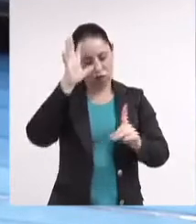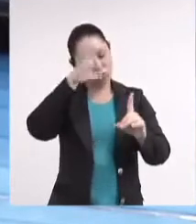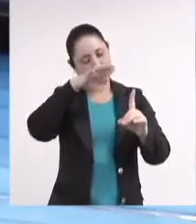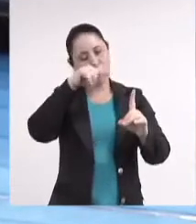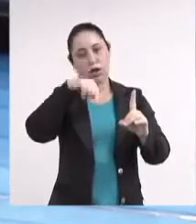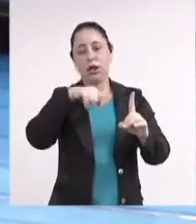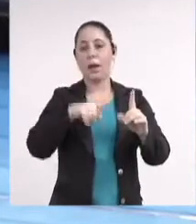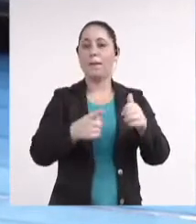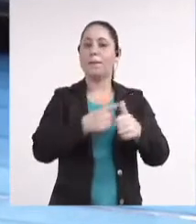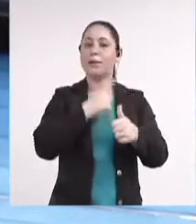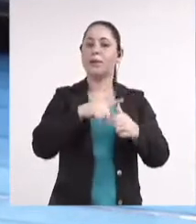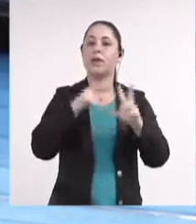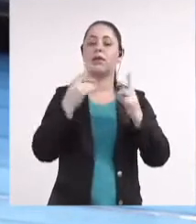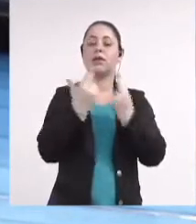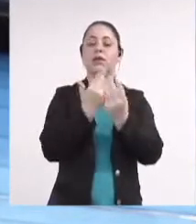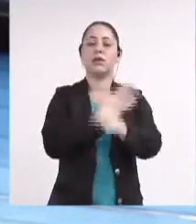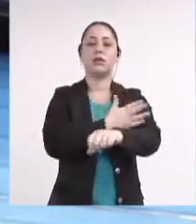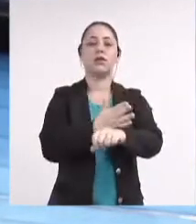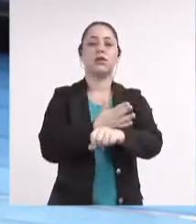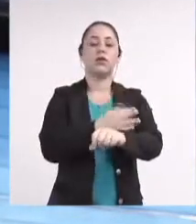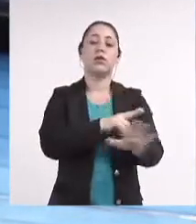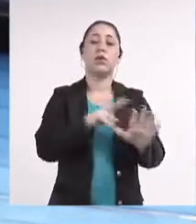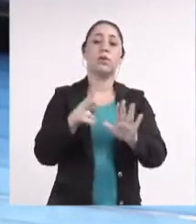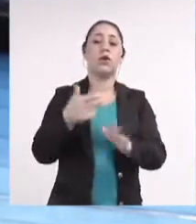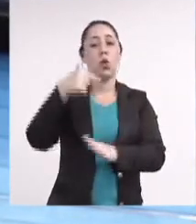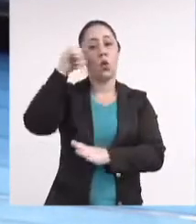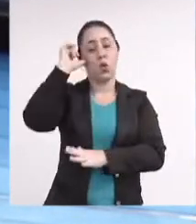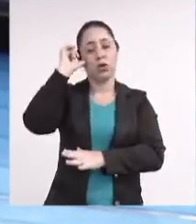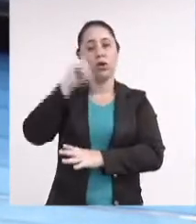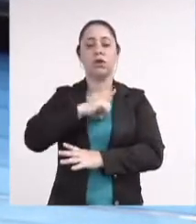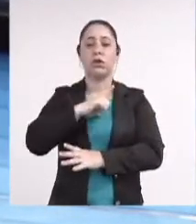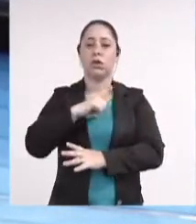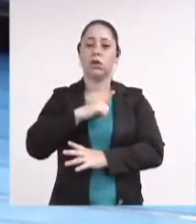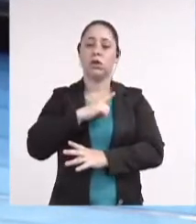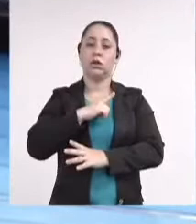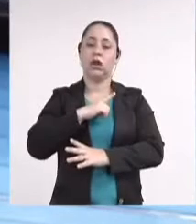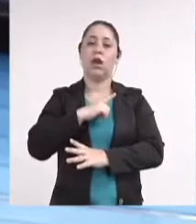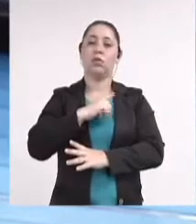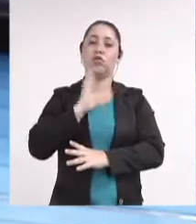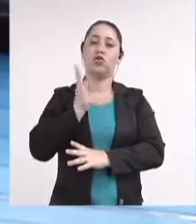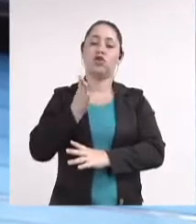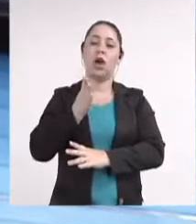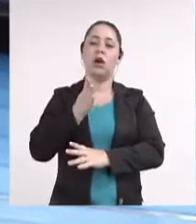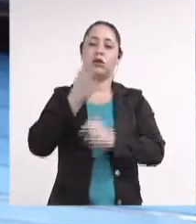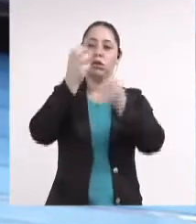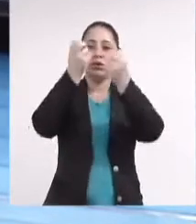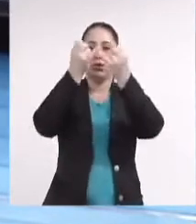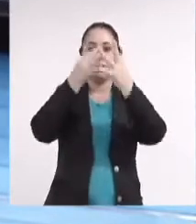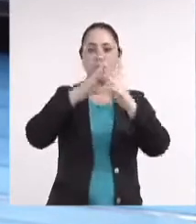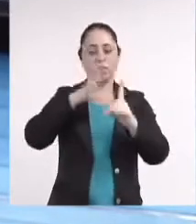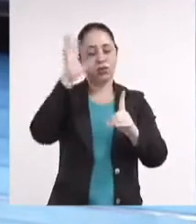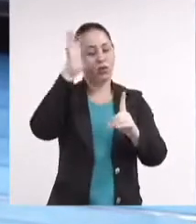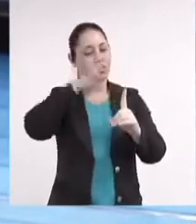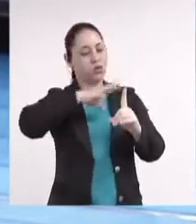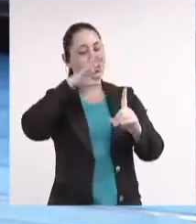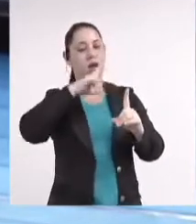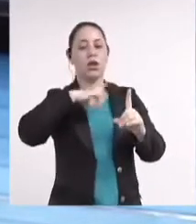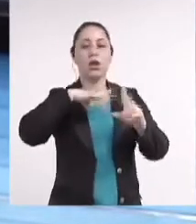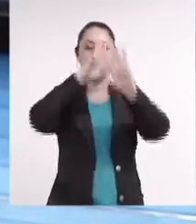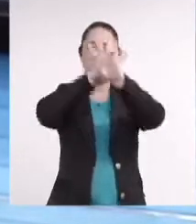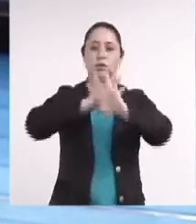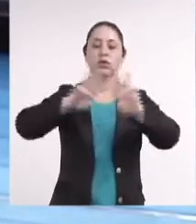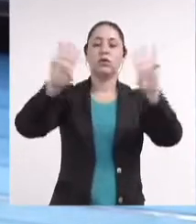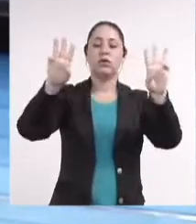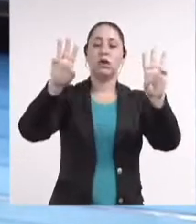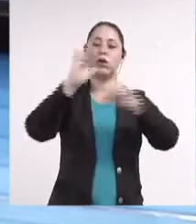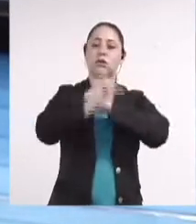na primeira sessão dessa semana, ontem. Nós temos aí material já sobre essas homenagens no nosso site na